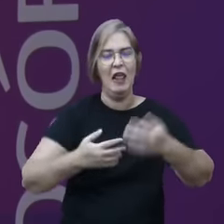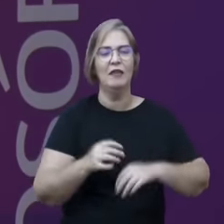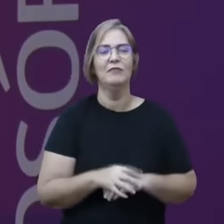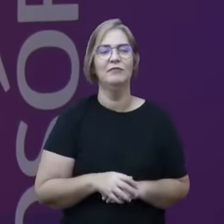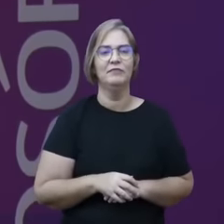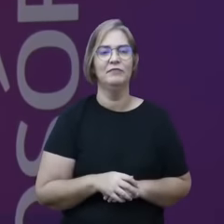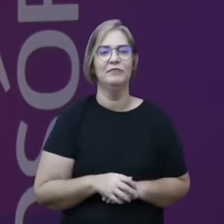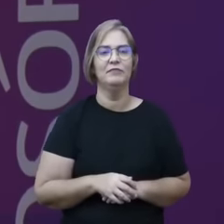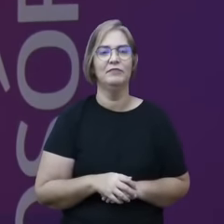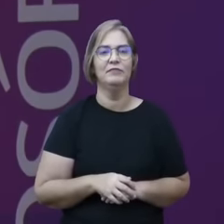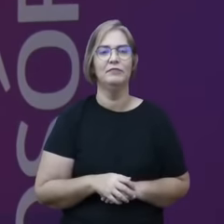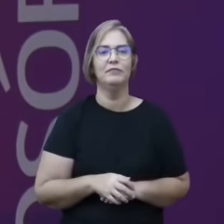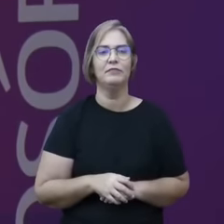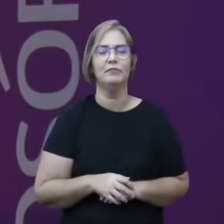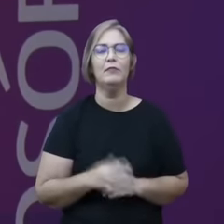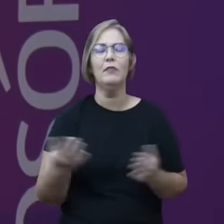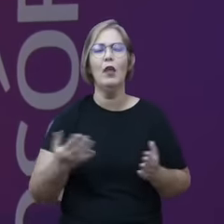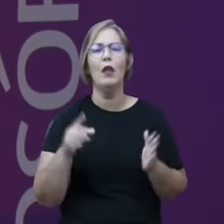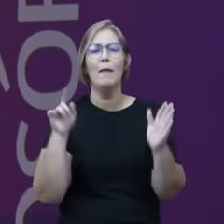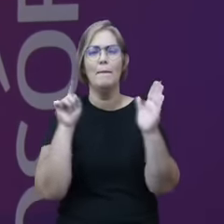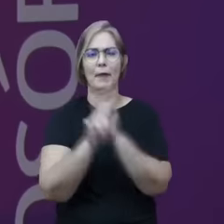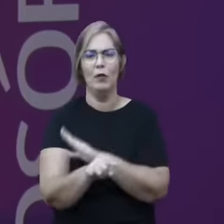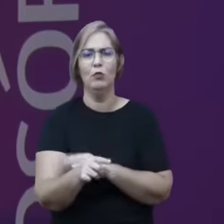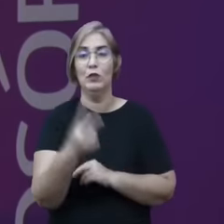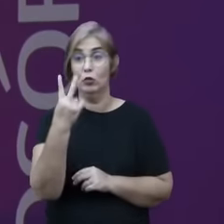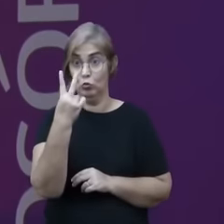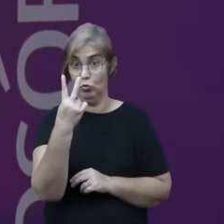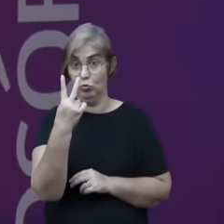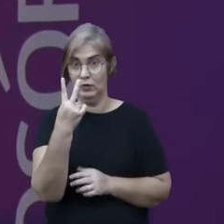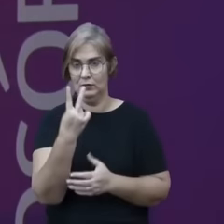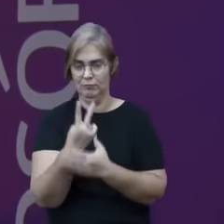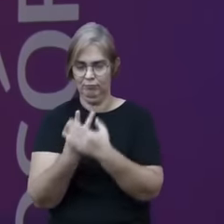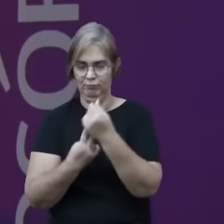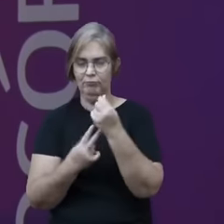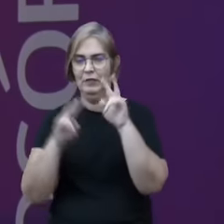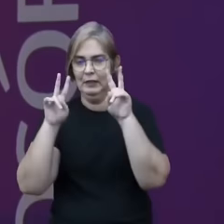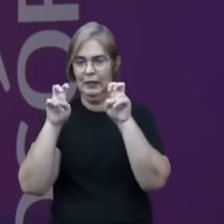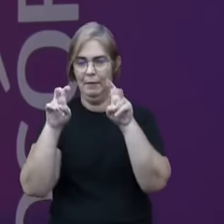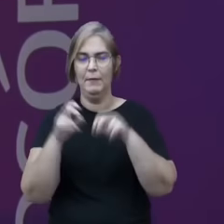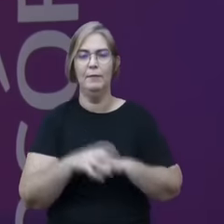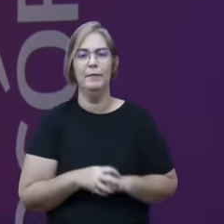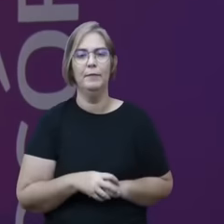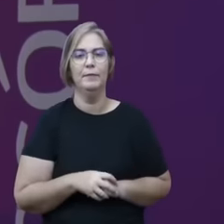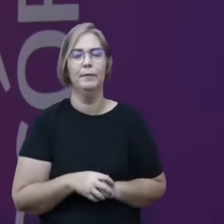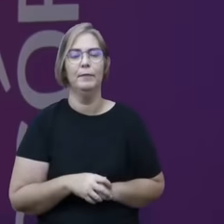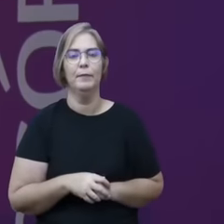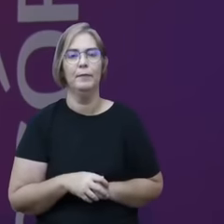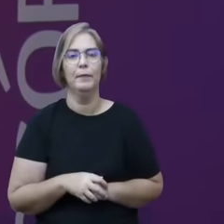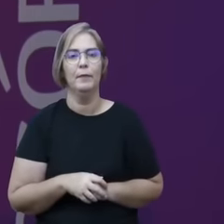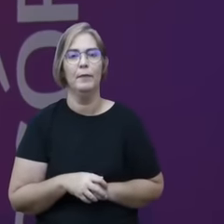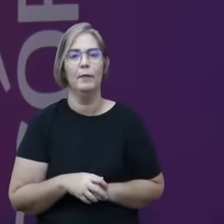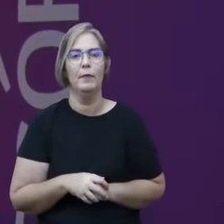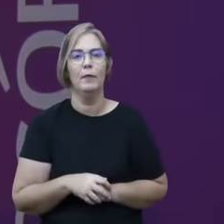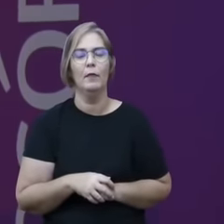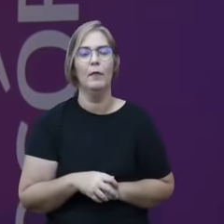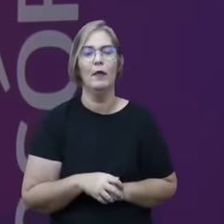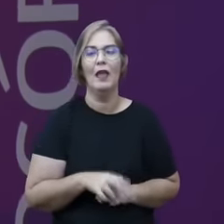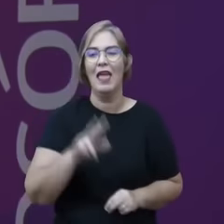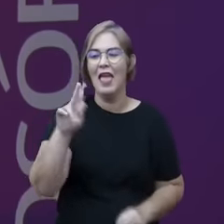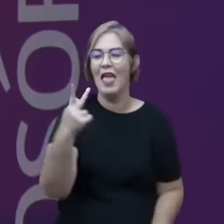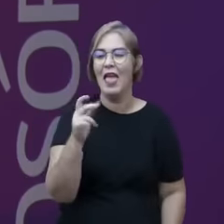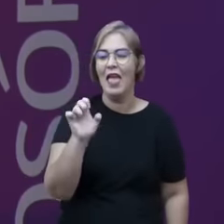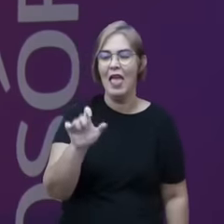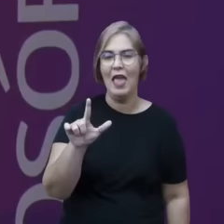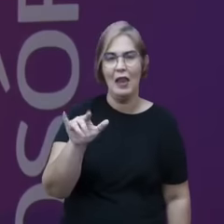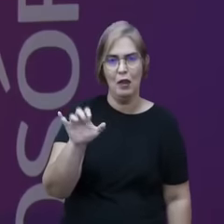Maurício. A gente vai agora pra pergunta. São duas perguntas que a gente vai fazer junto porque são do mesmo tema, né? Então o Hélio Milton